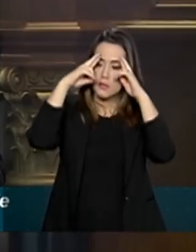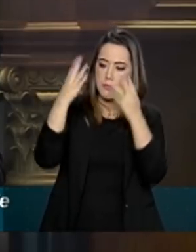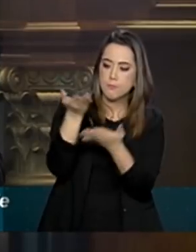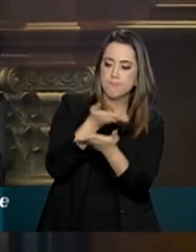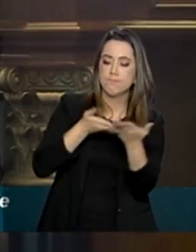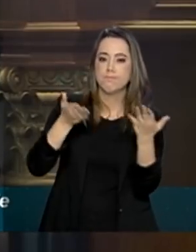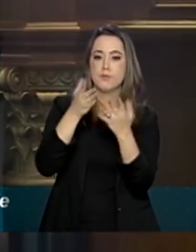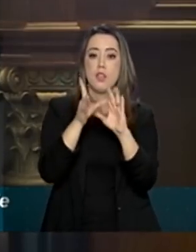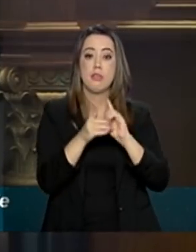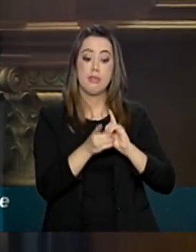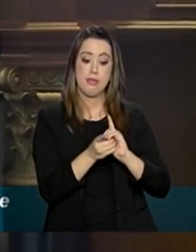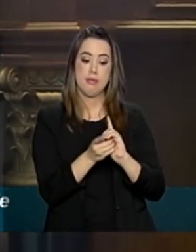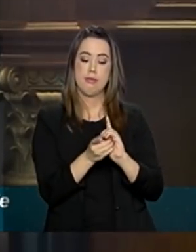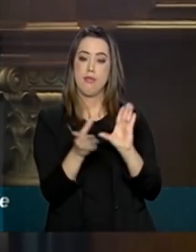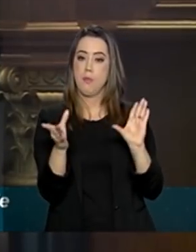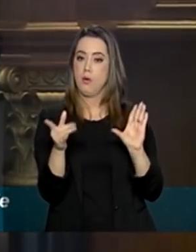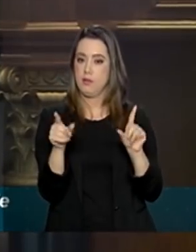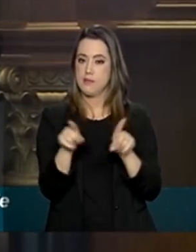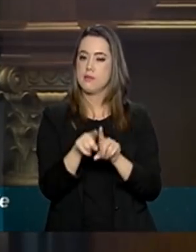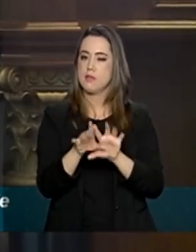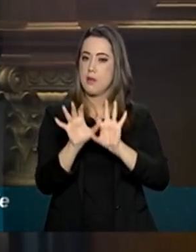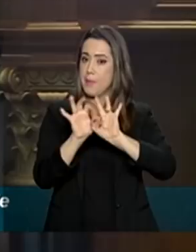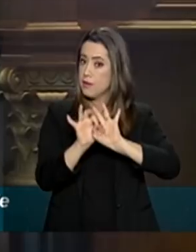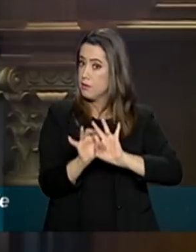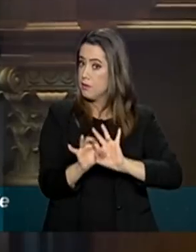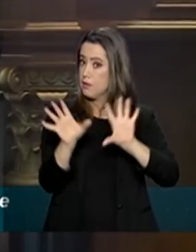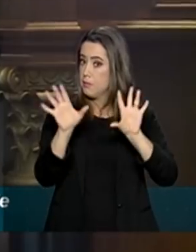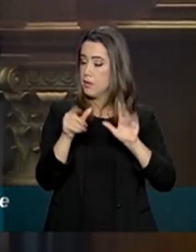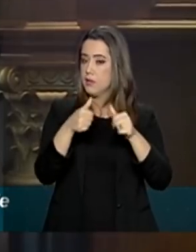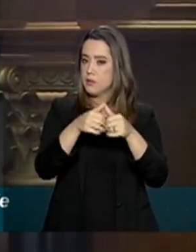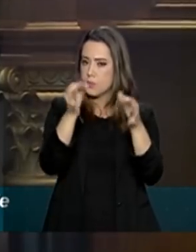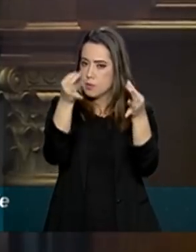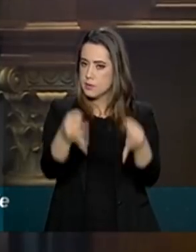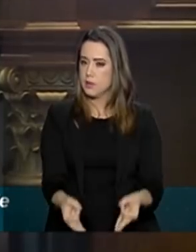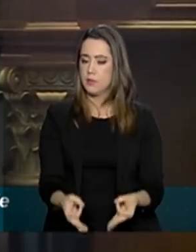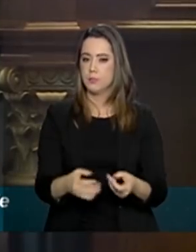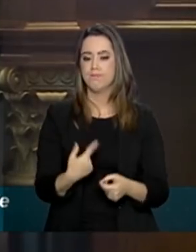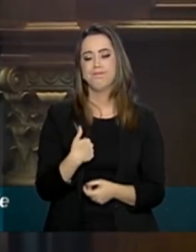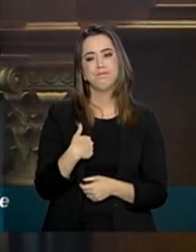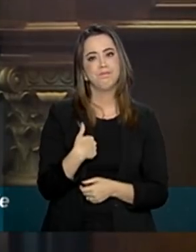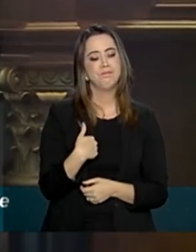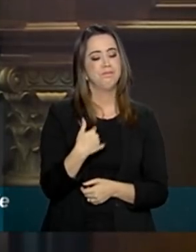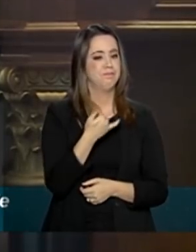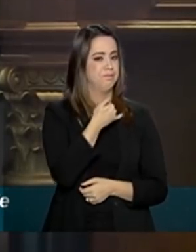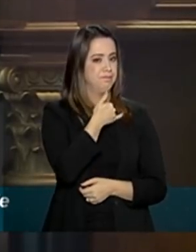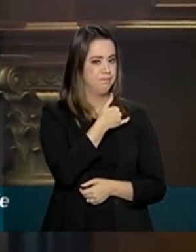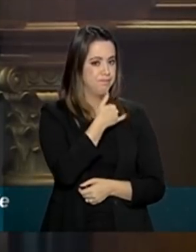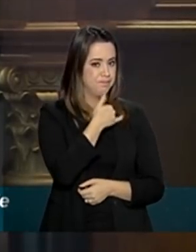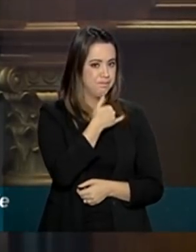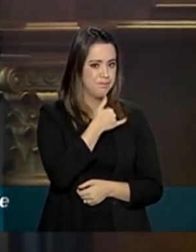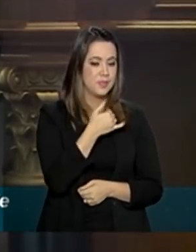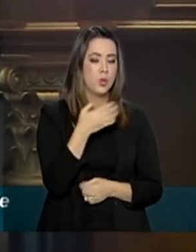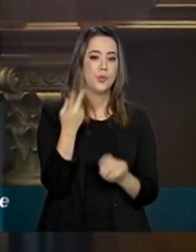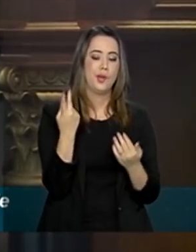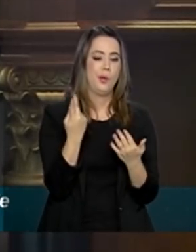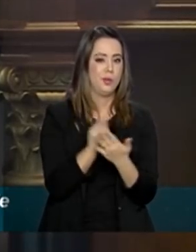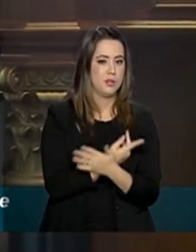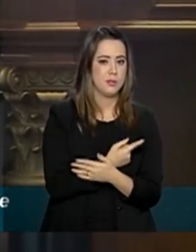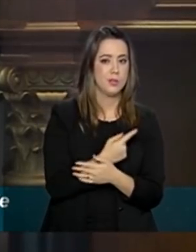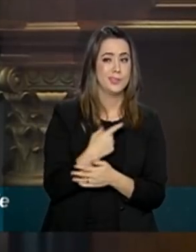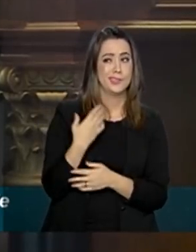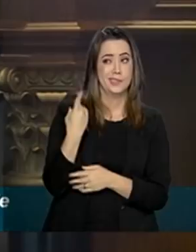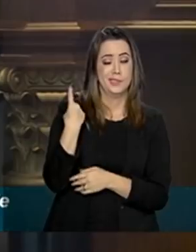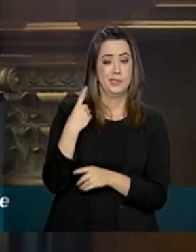democracia e liberdade estarão garantidos. Eu lamento muito o ocorrido nos